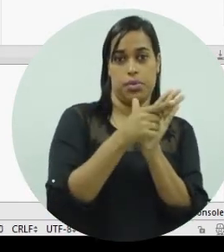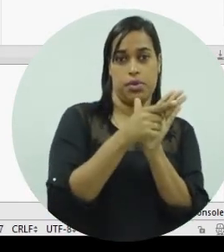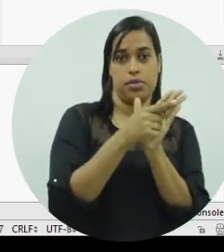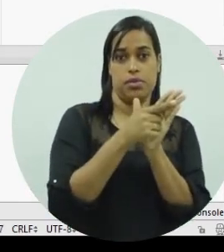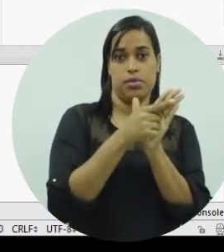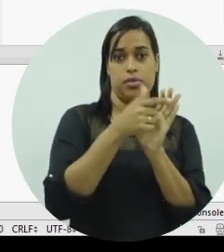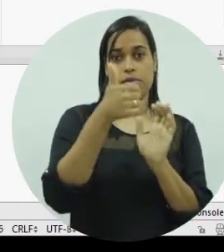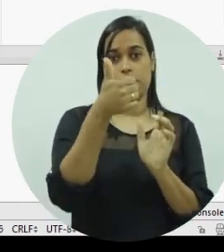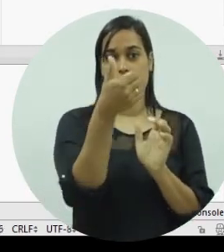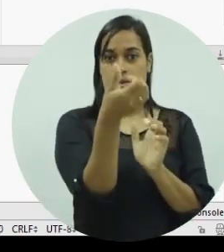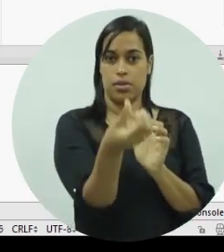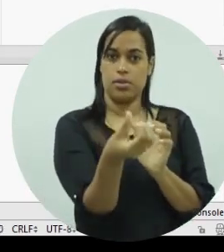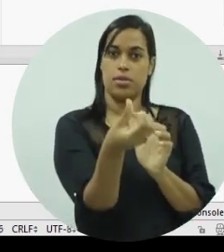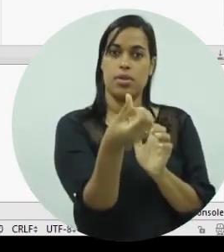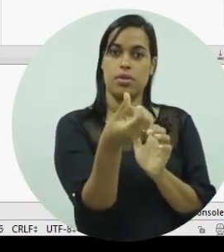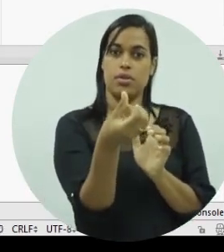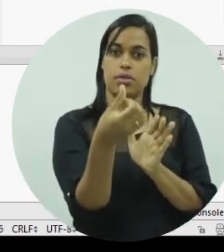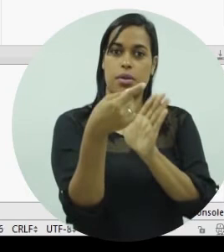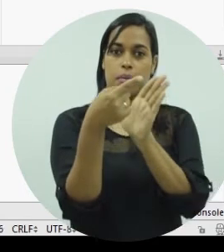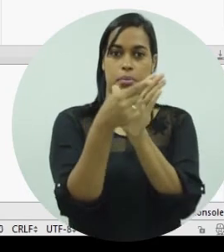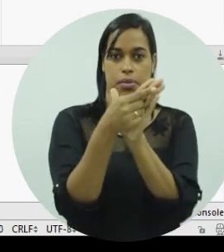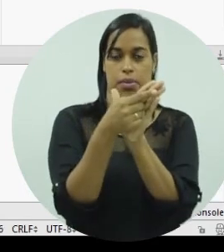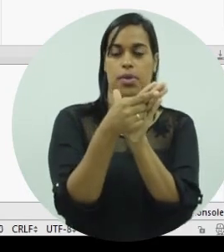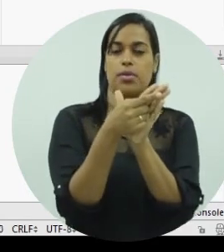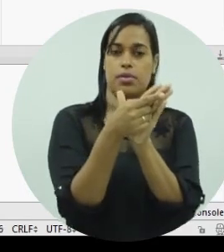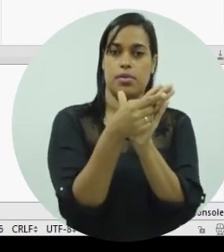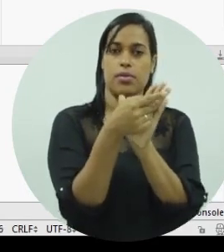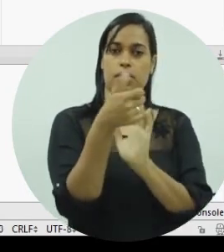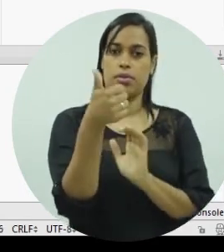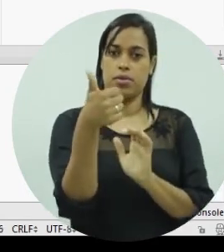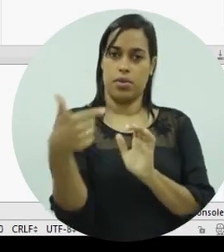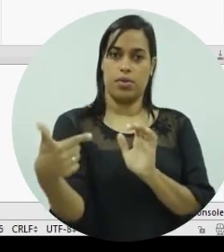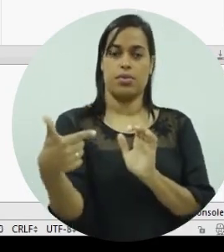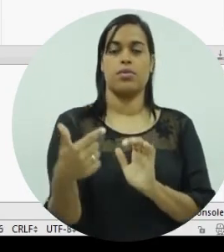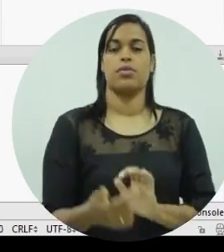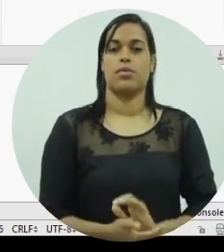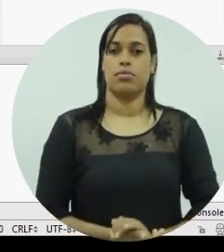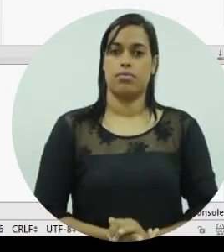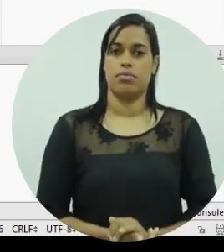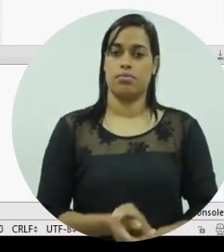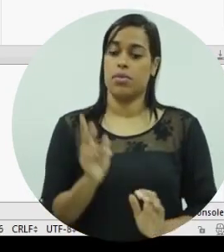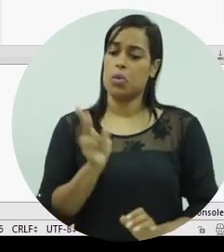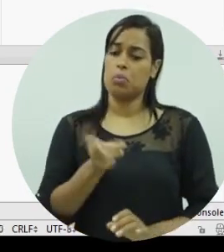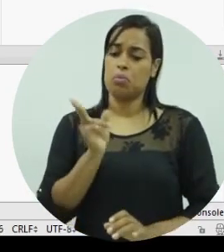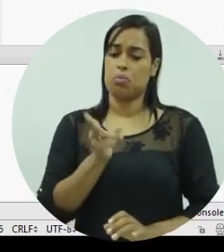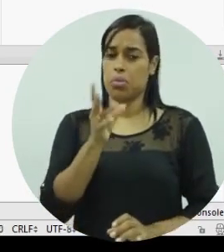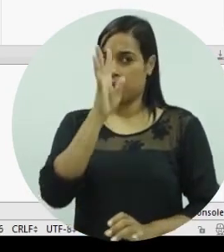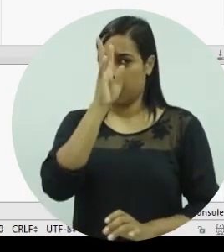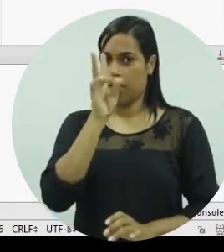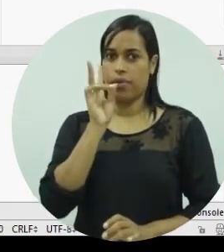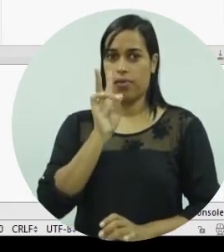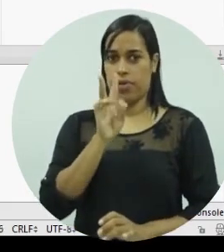menos 16, que vai dar menos 12. Vamos executar e ver o resultado.